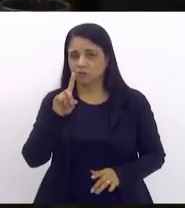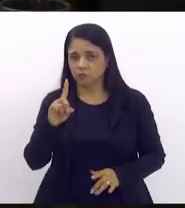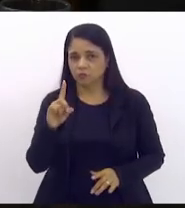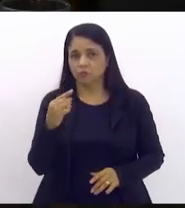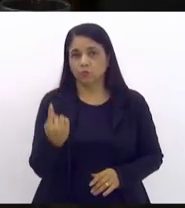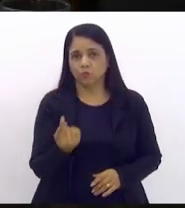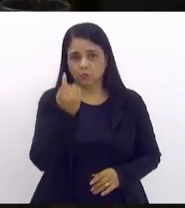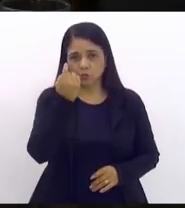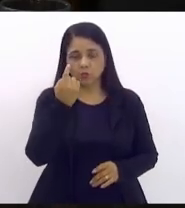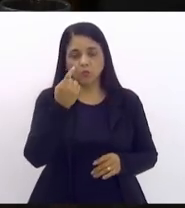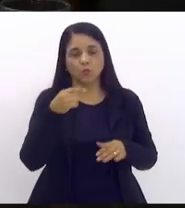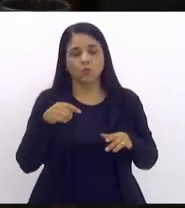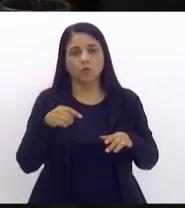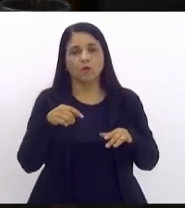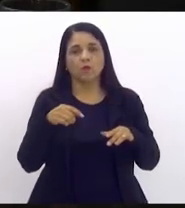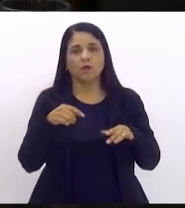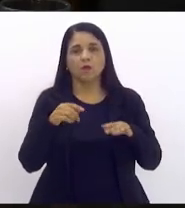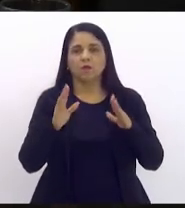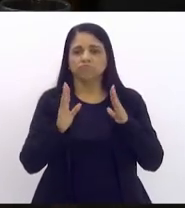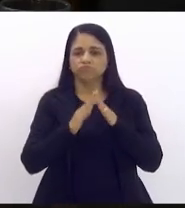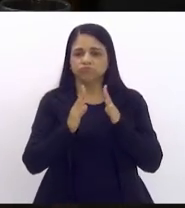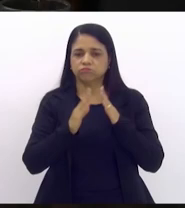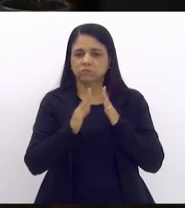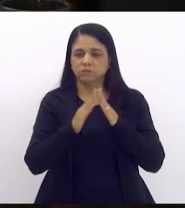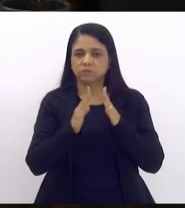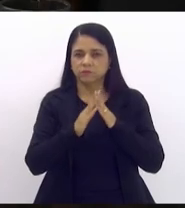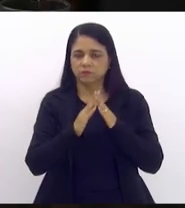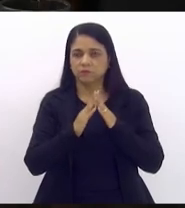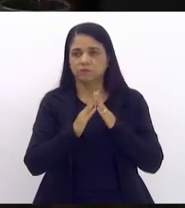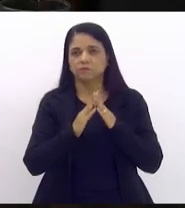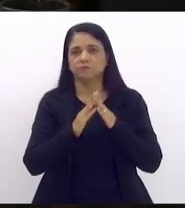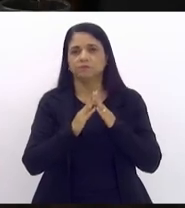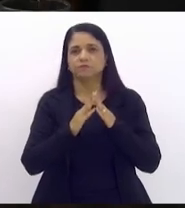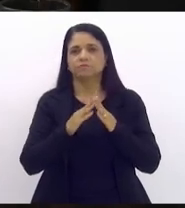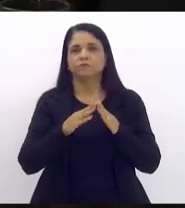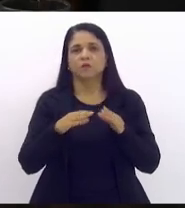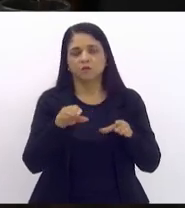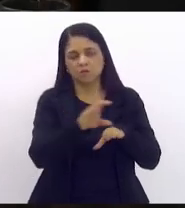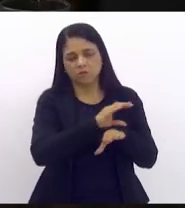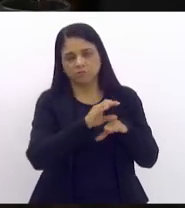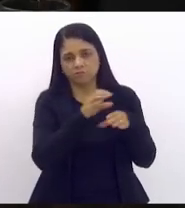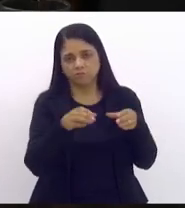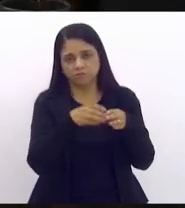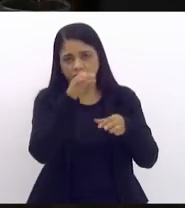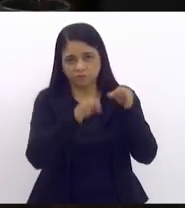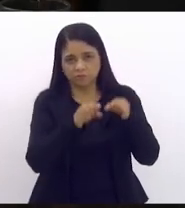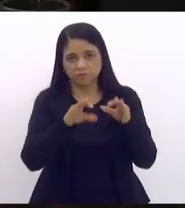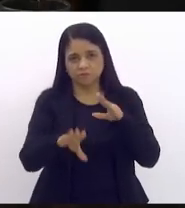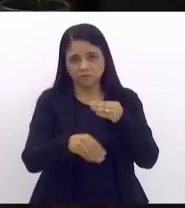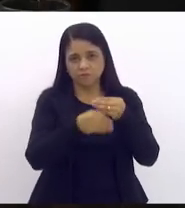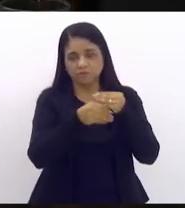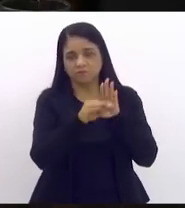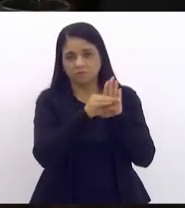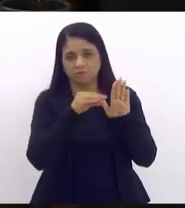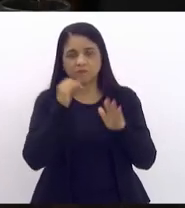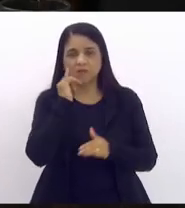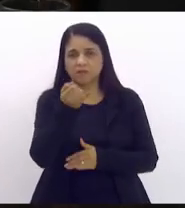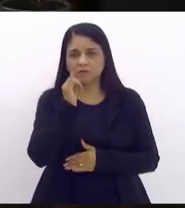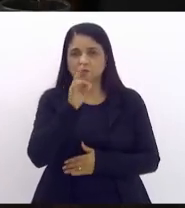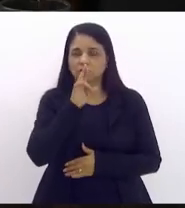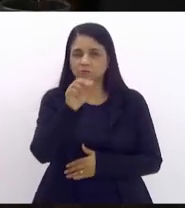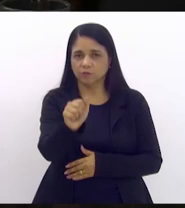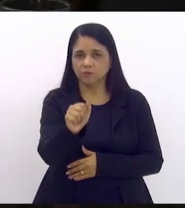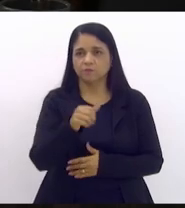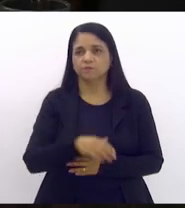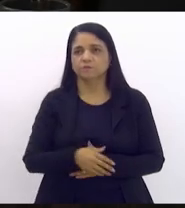quintais urbanos em suas moradias. Parecer das Comissões de Constituição e Justiça pela constitucionalidade com emendas. Relator, deputado Rodrigo